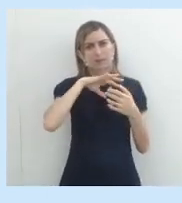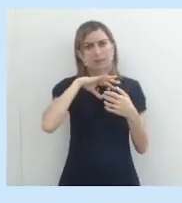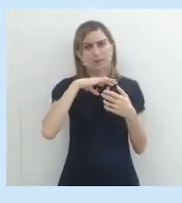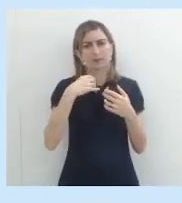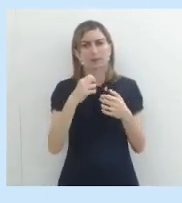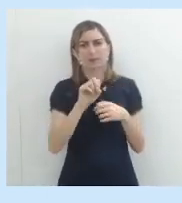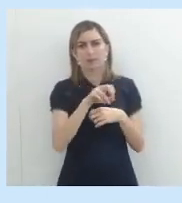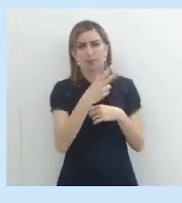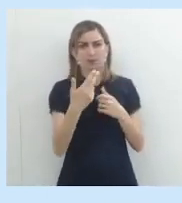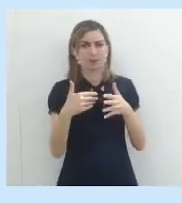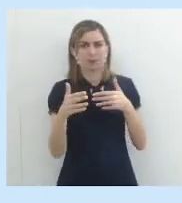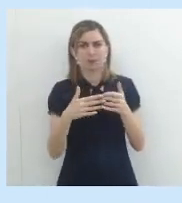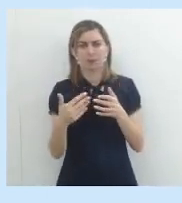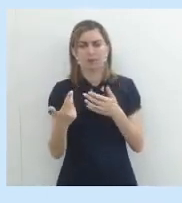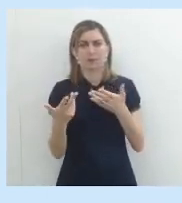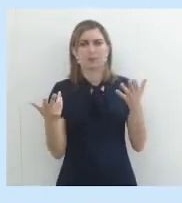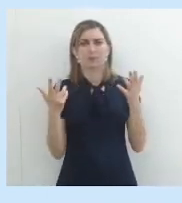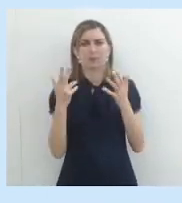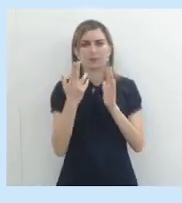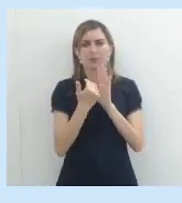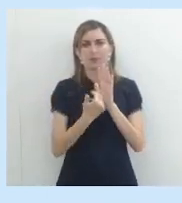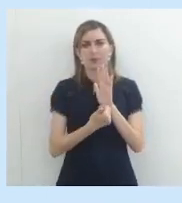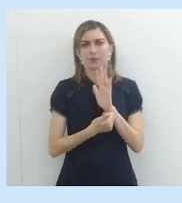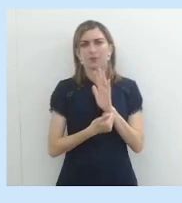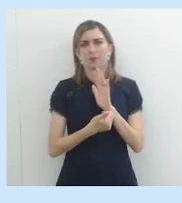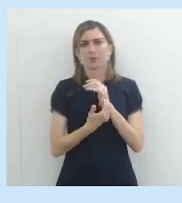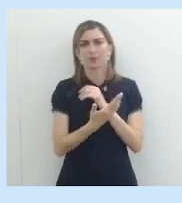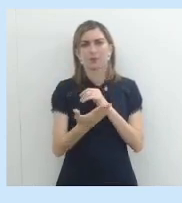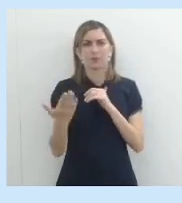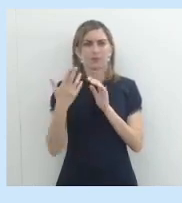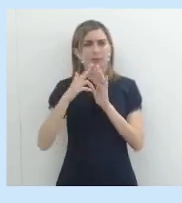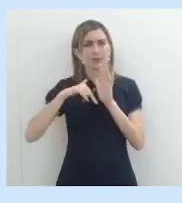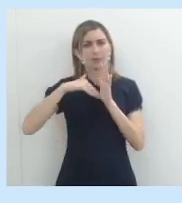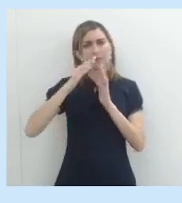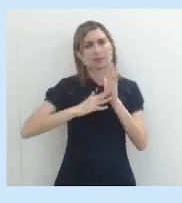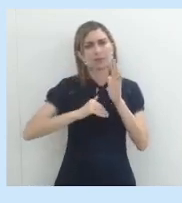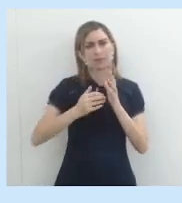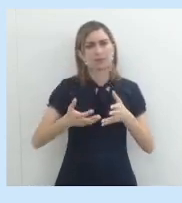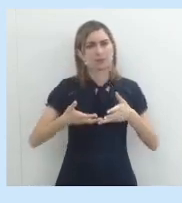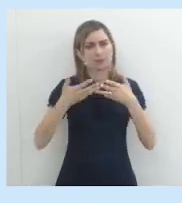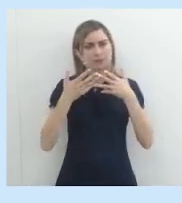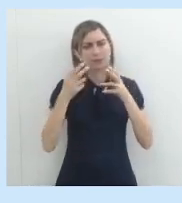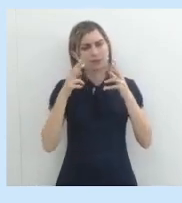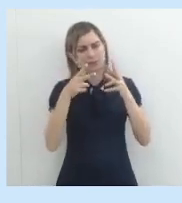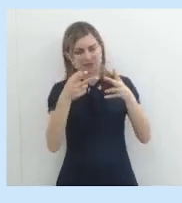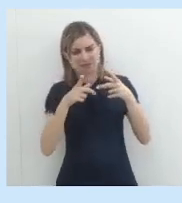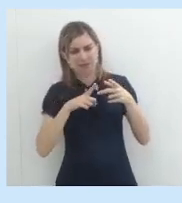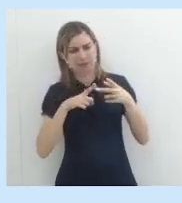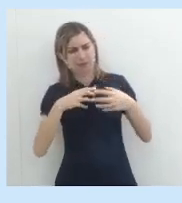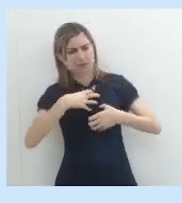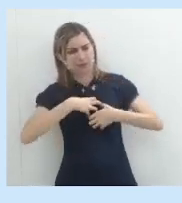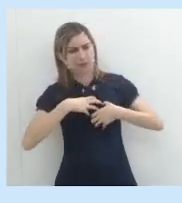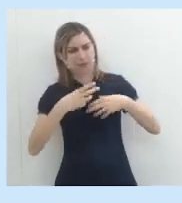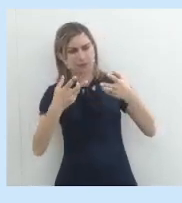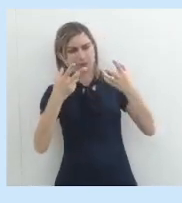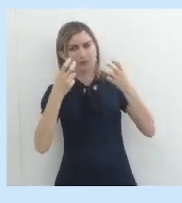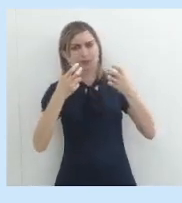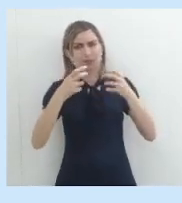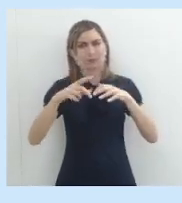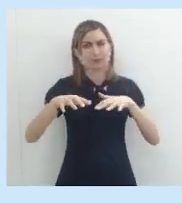ou o que fosse o elemento que ele quisesse desenhar, né, se ele desenhava naquela saliência, você ia ter também aquela sensação